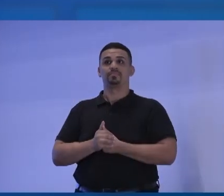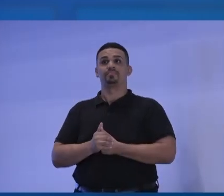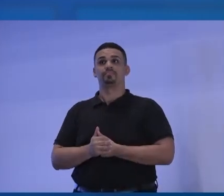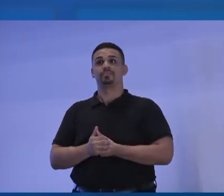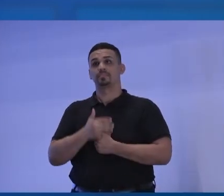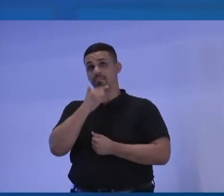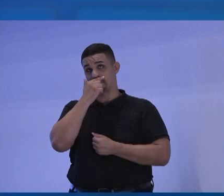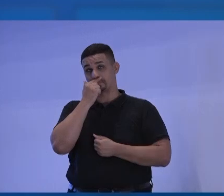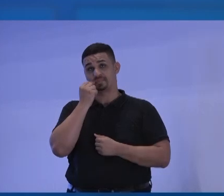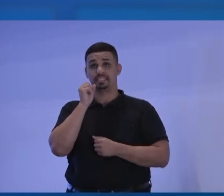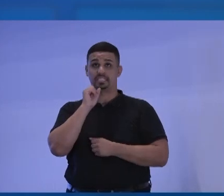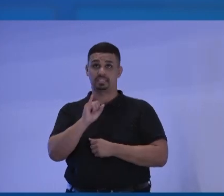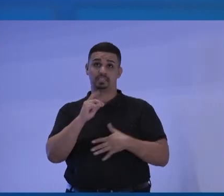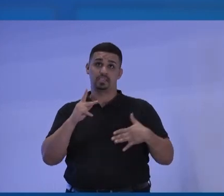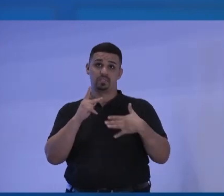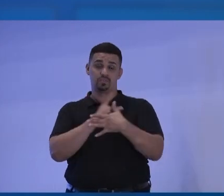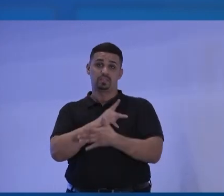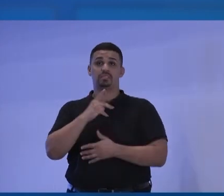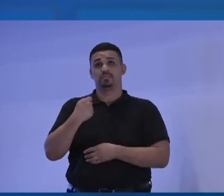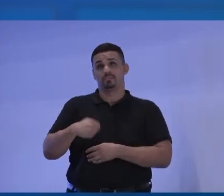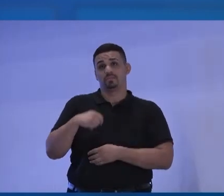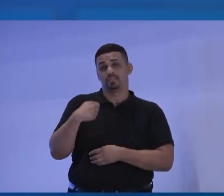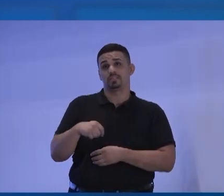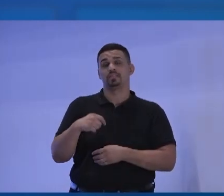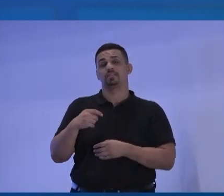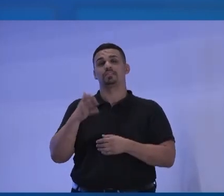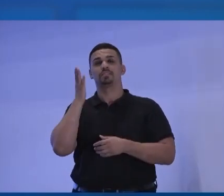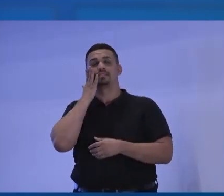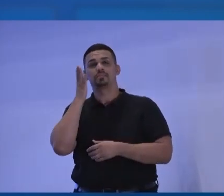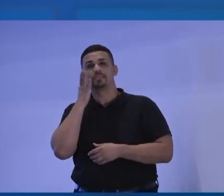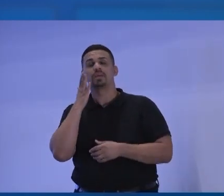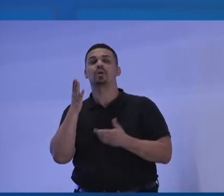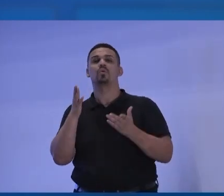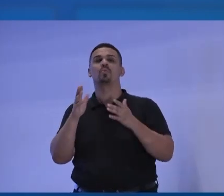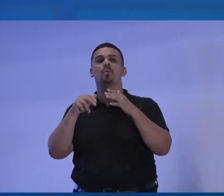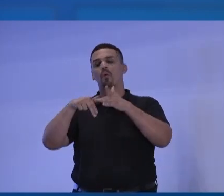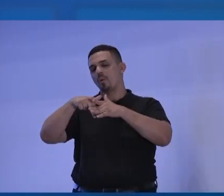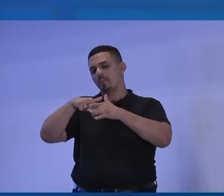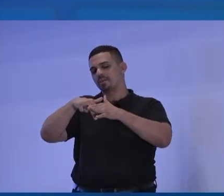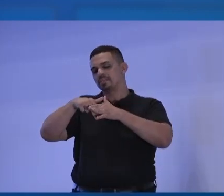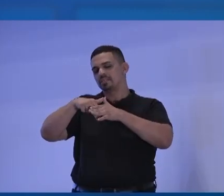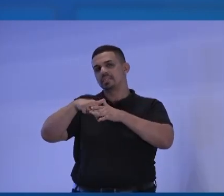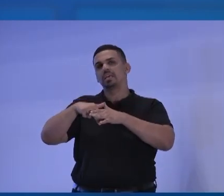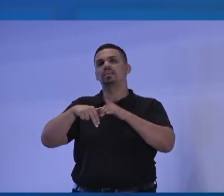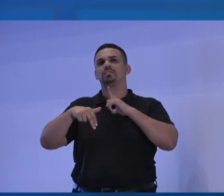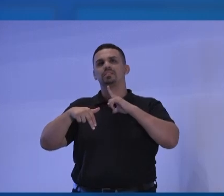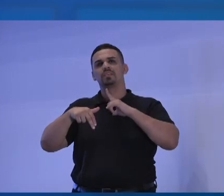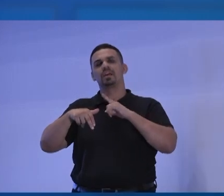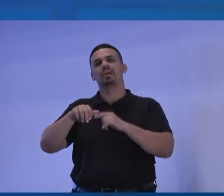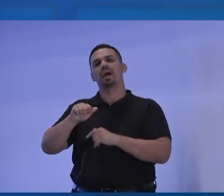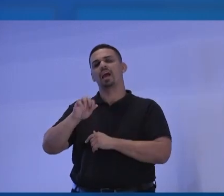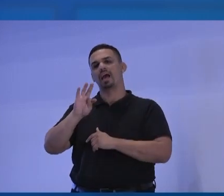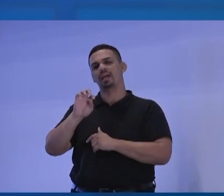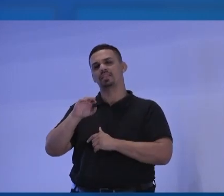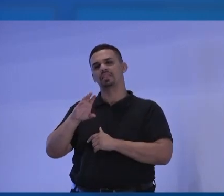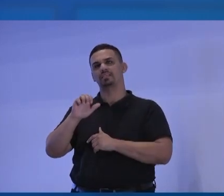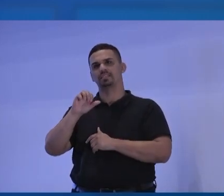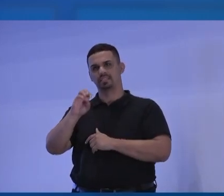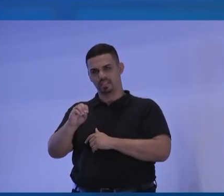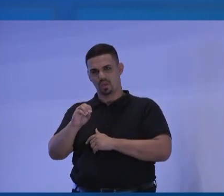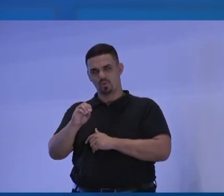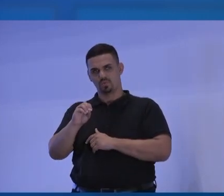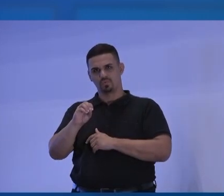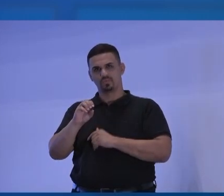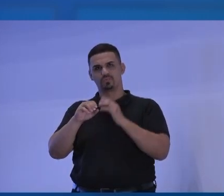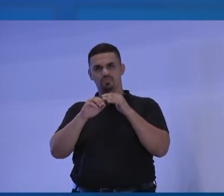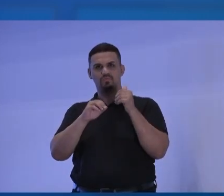Eventualmente, quando é preciso, há algum caso de dúvida, os pacientes são referenciados, né, para atenção secundária e a gente investiga com outros exames, quando é